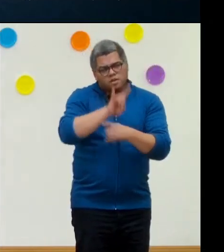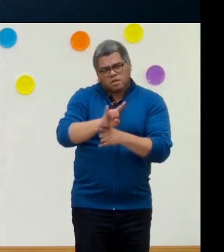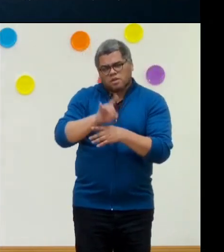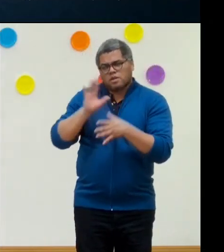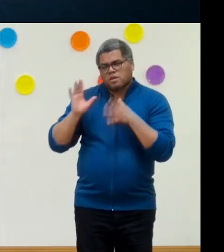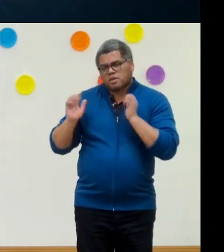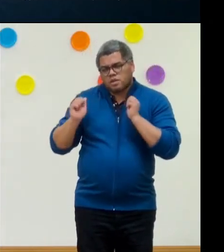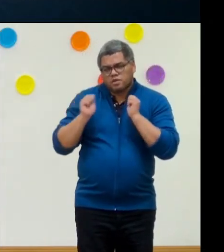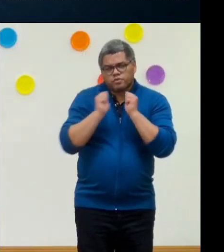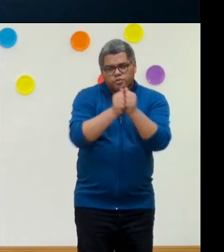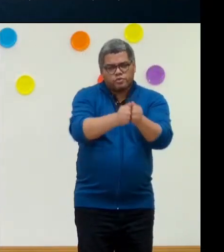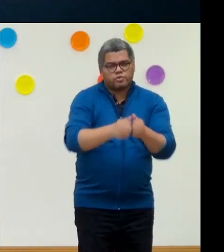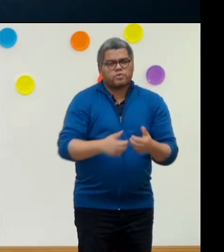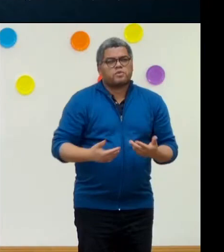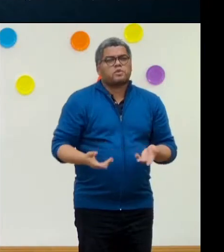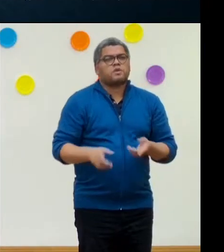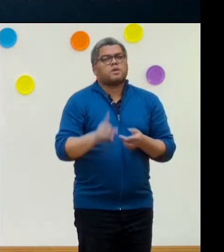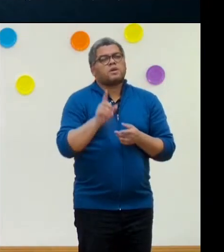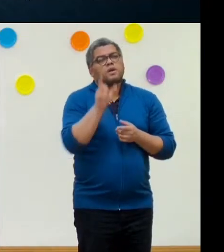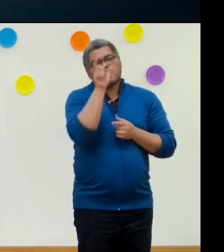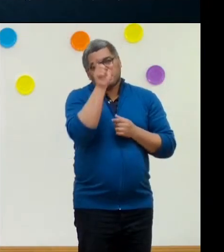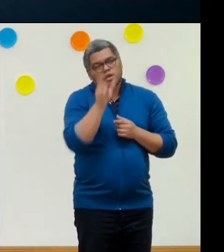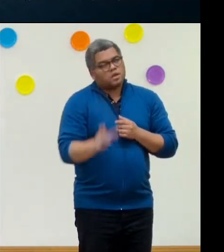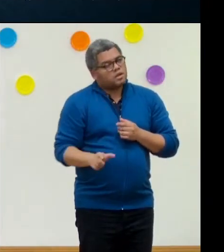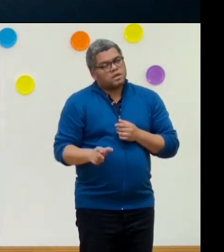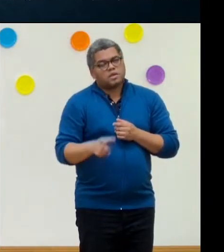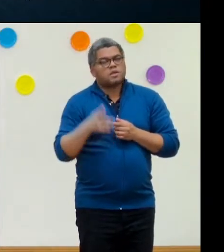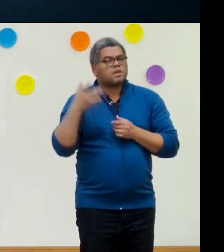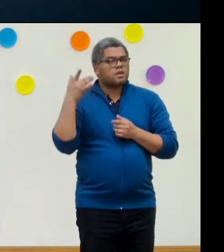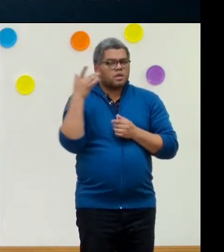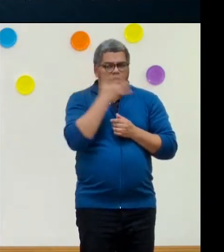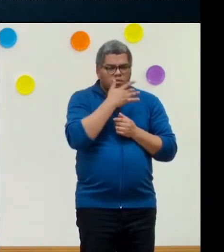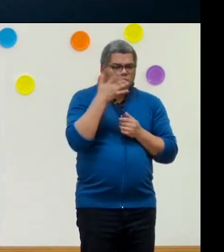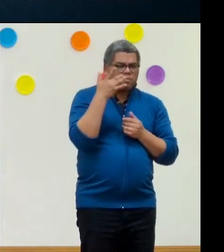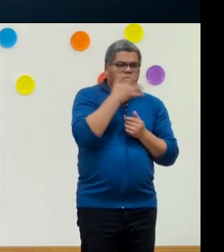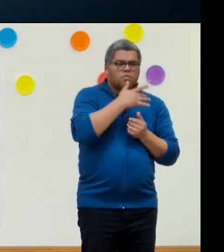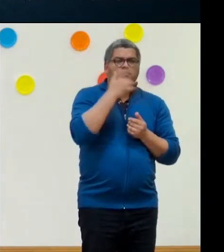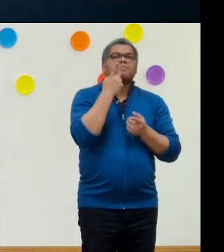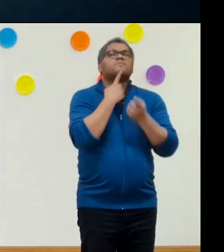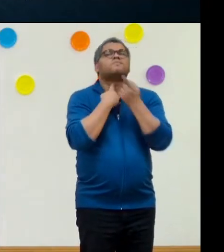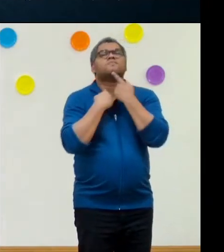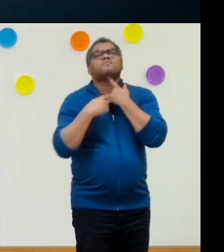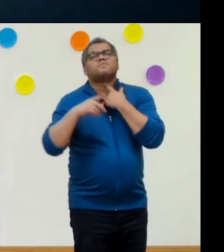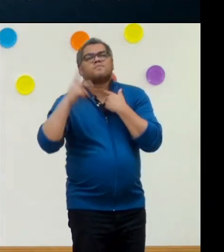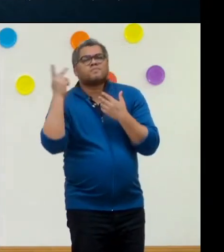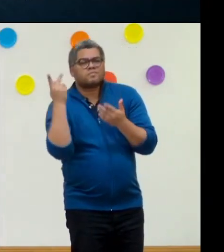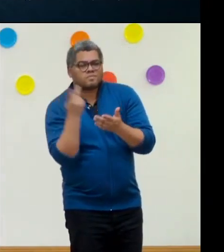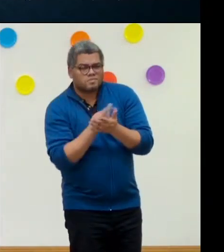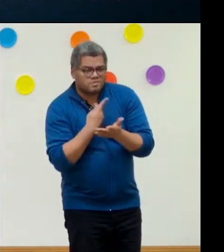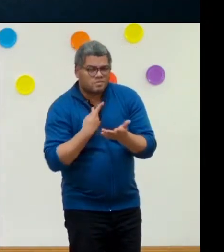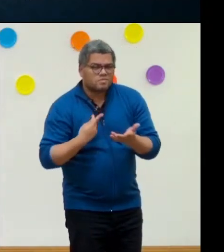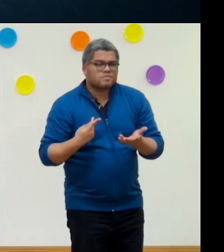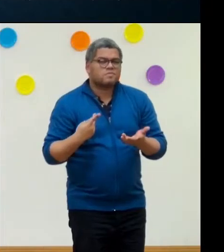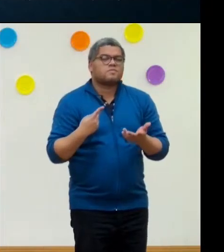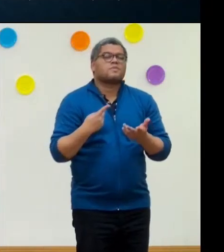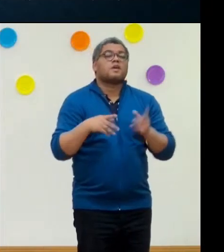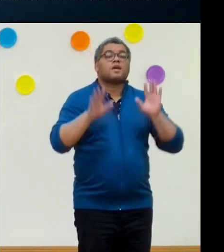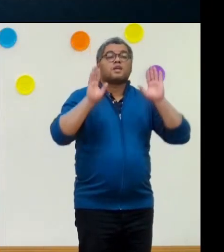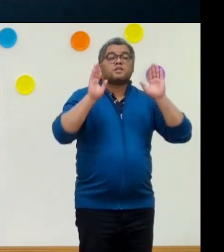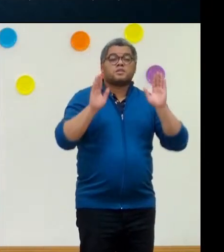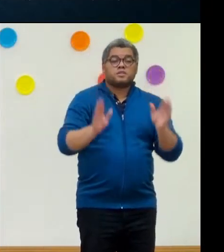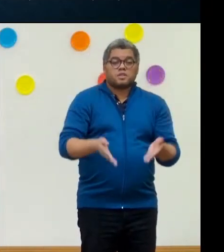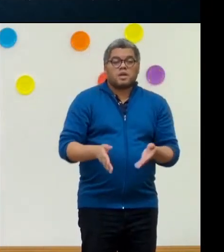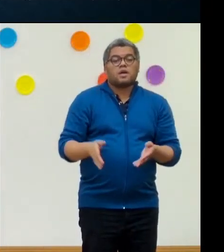junto. Quem cai na lascívia, cai no adultério. Desejar alguém que nós não temos direito é